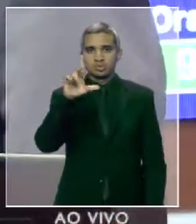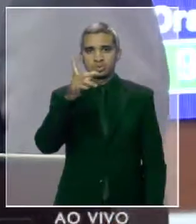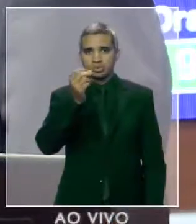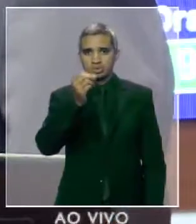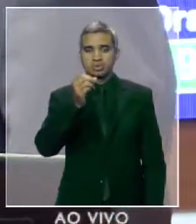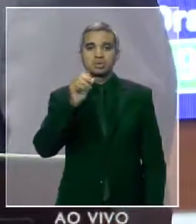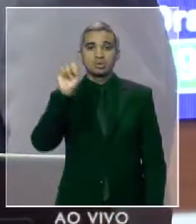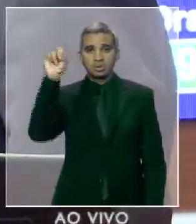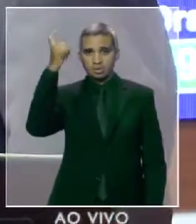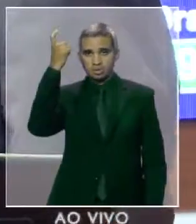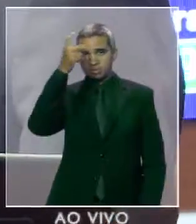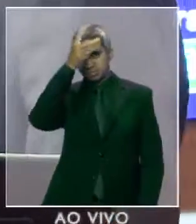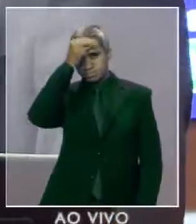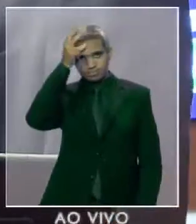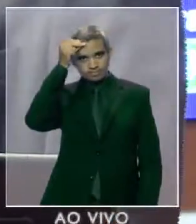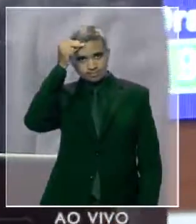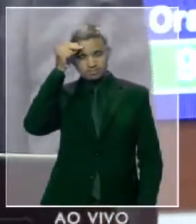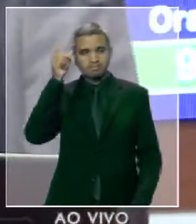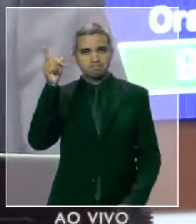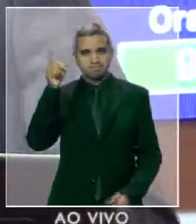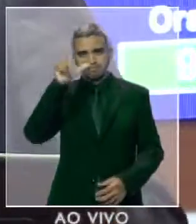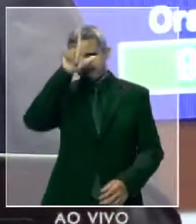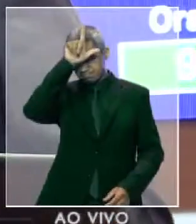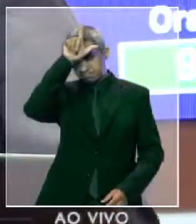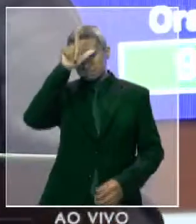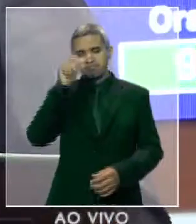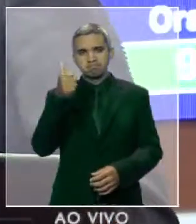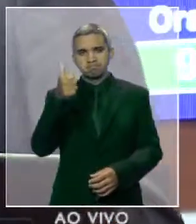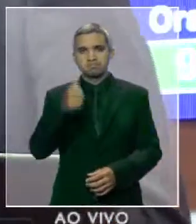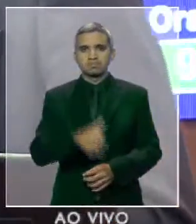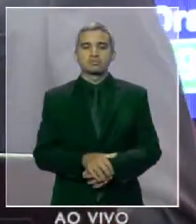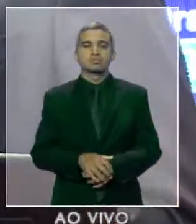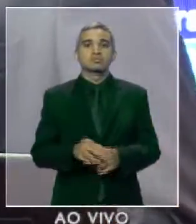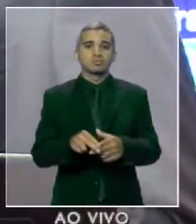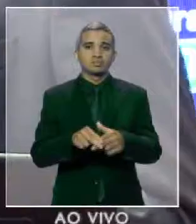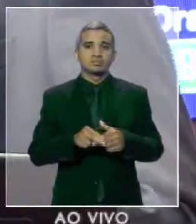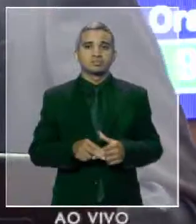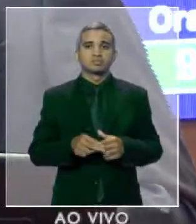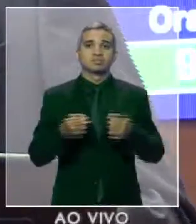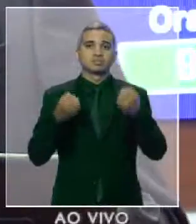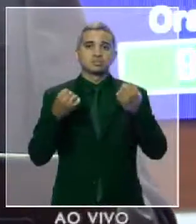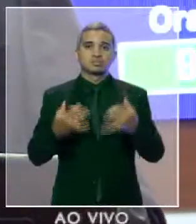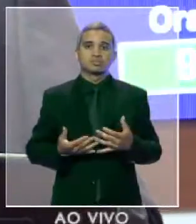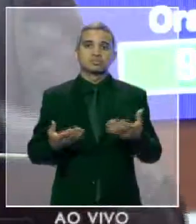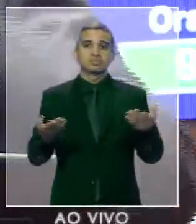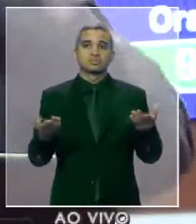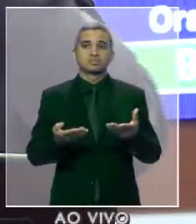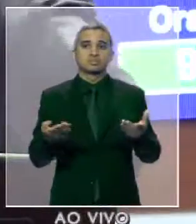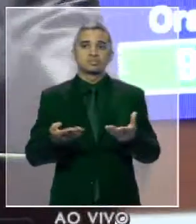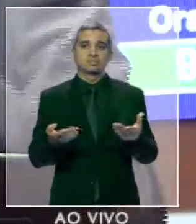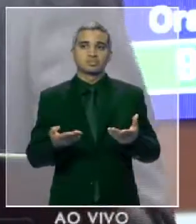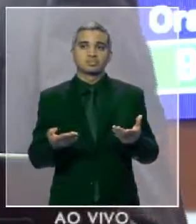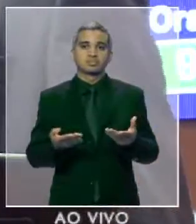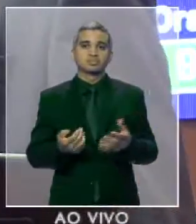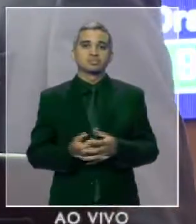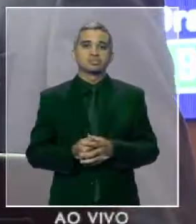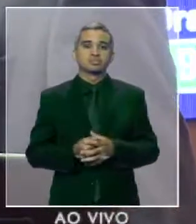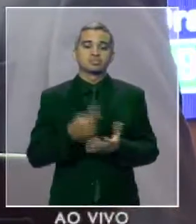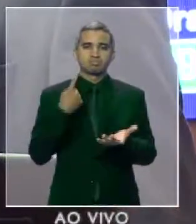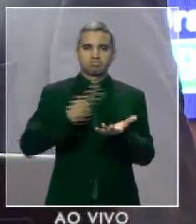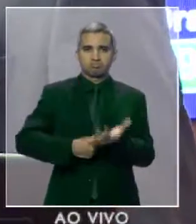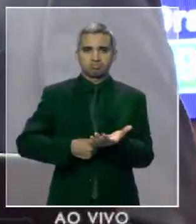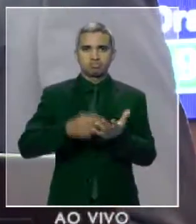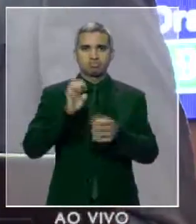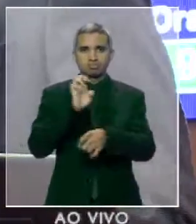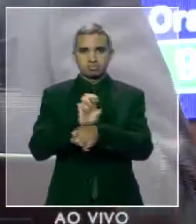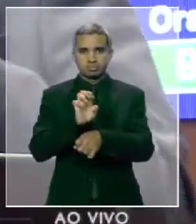e aqui não poderia deixar de externar neste dia também o nosso compromisso com o Estado, como nós temos feito em todos os